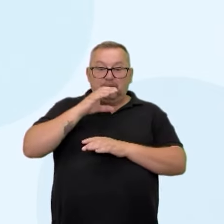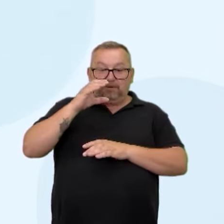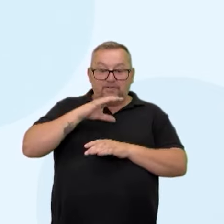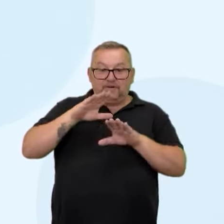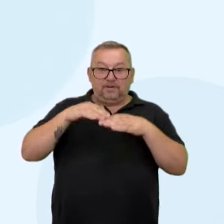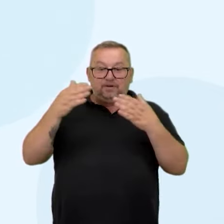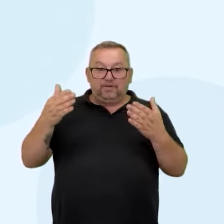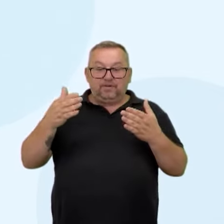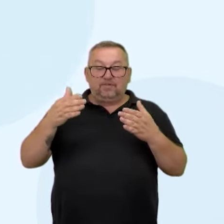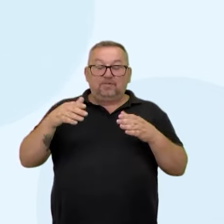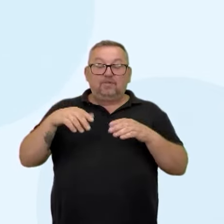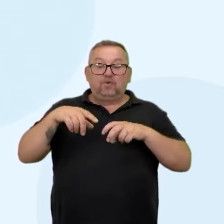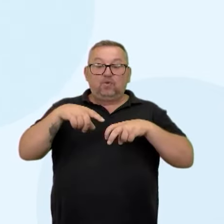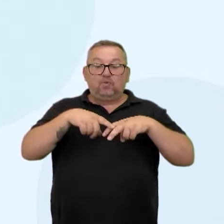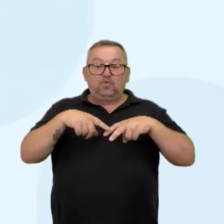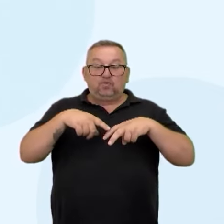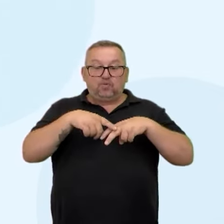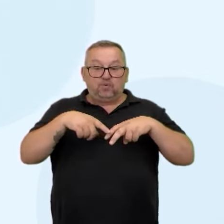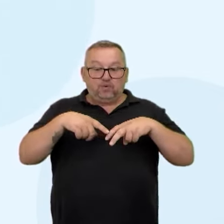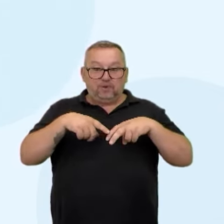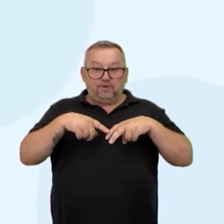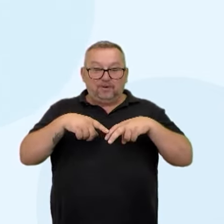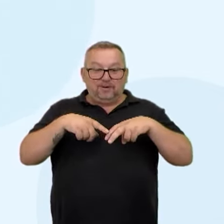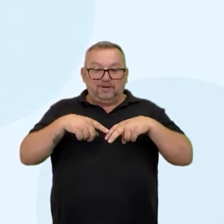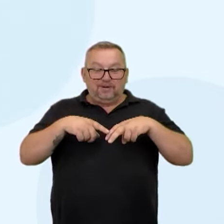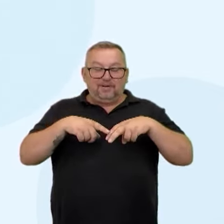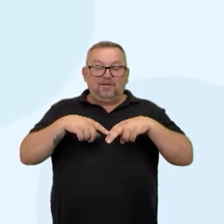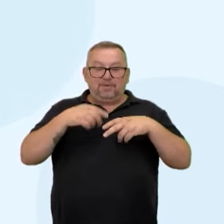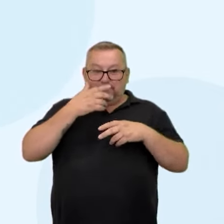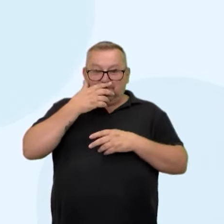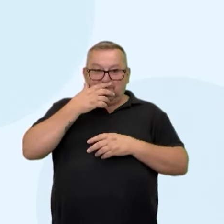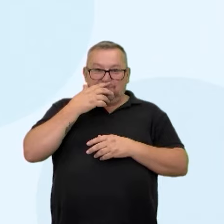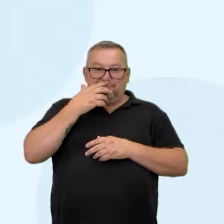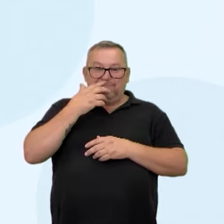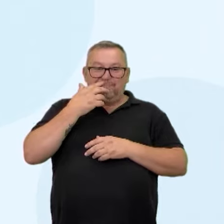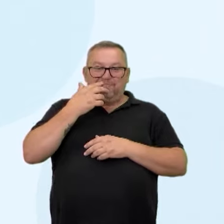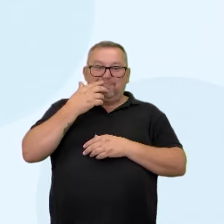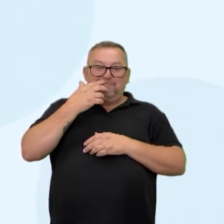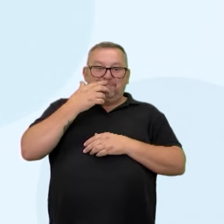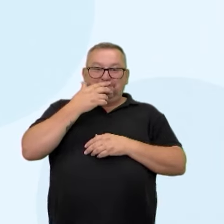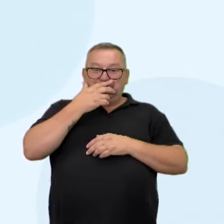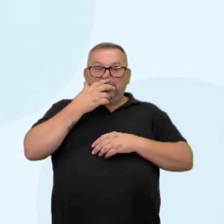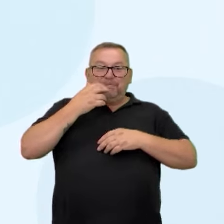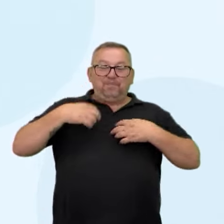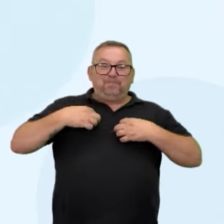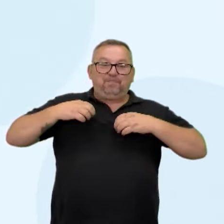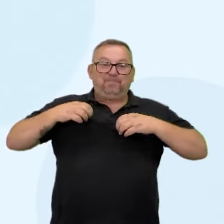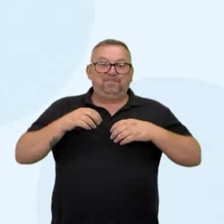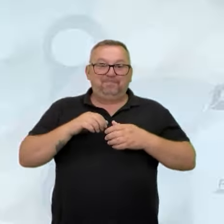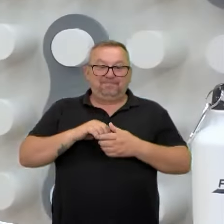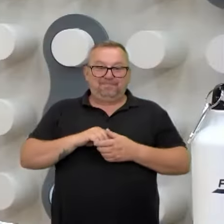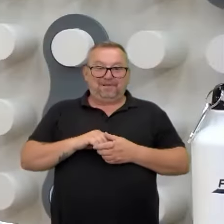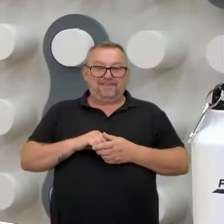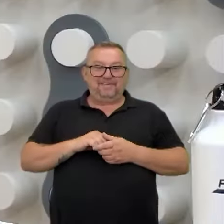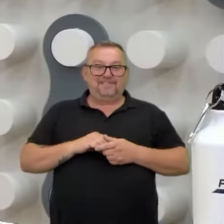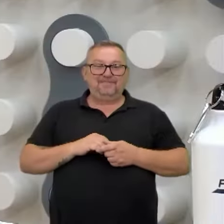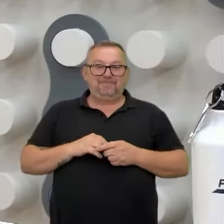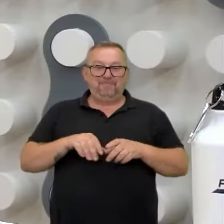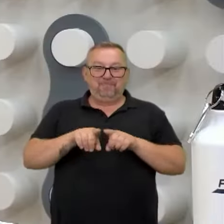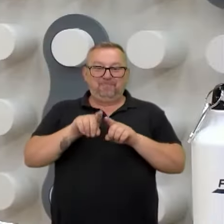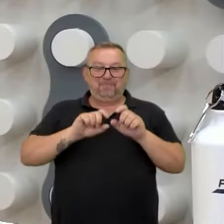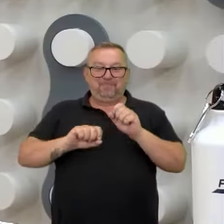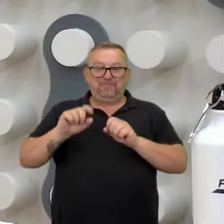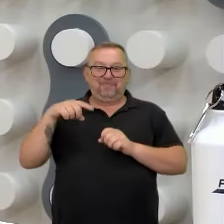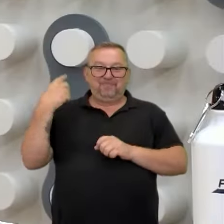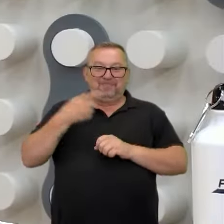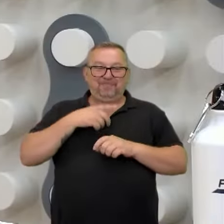braços rapidamente, enquanto se flexiona o joelho para dentro e para fora. Então, vamos lá. Lembrando